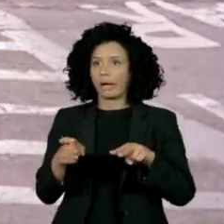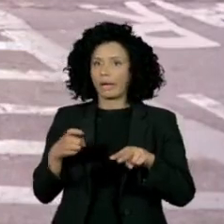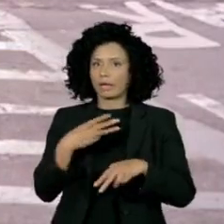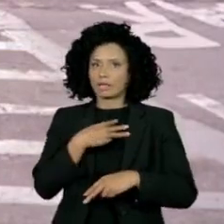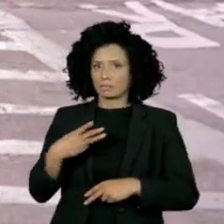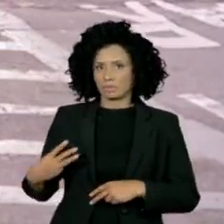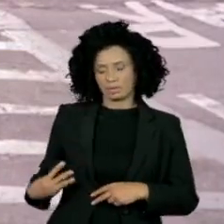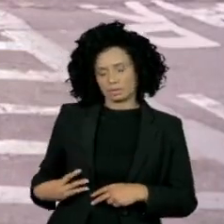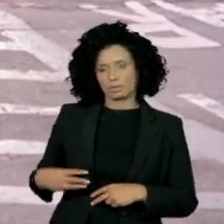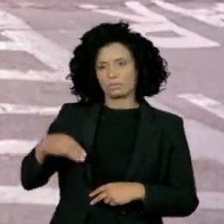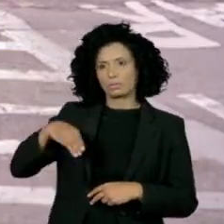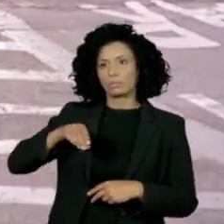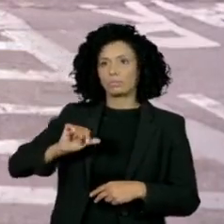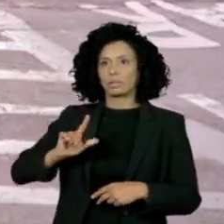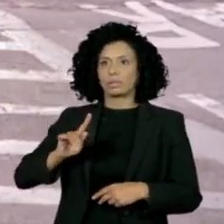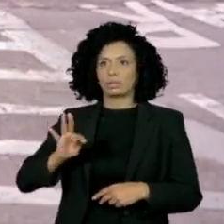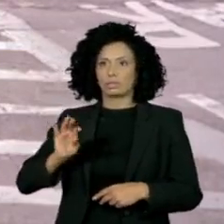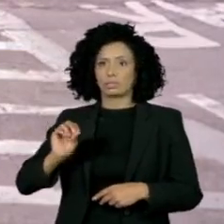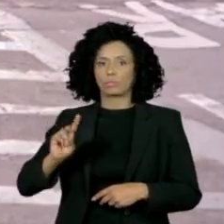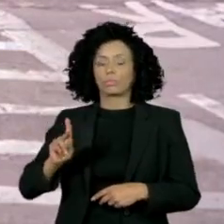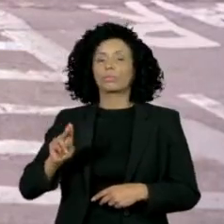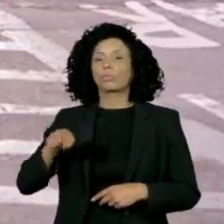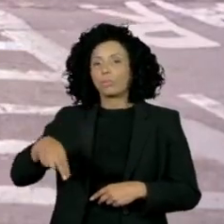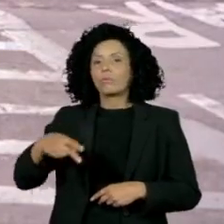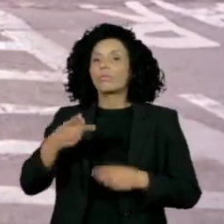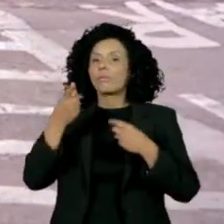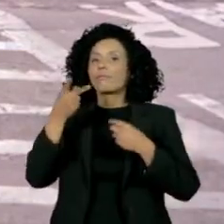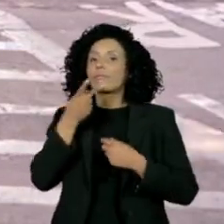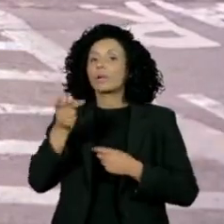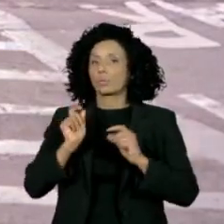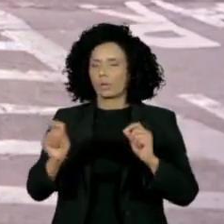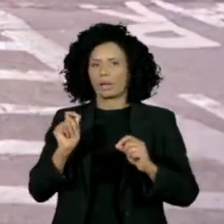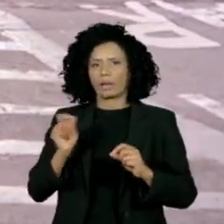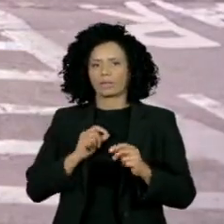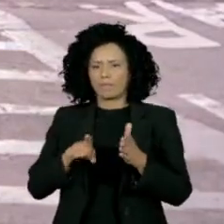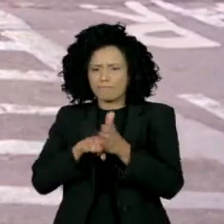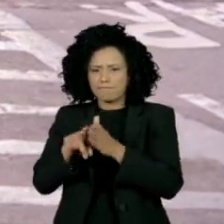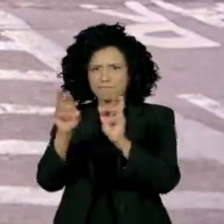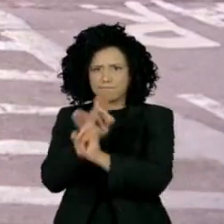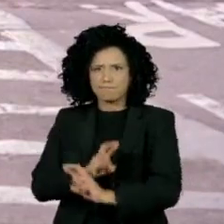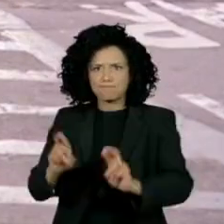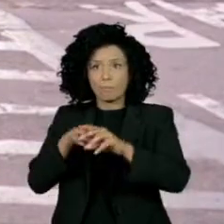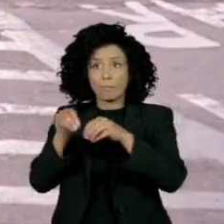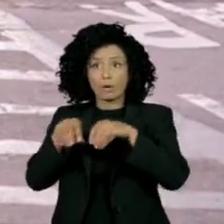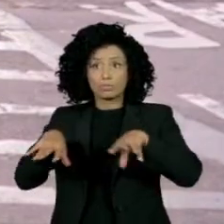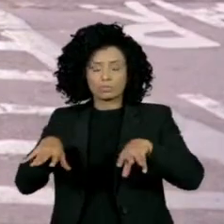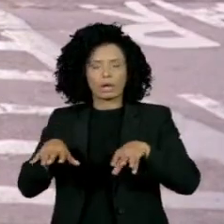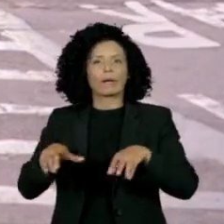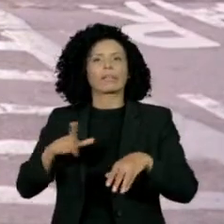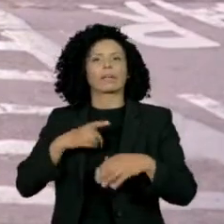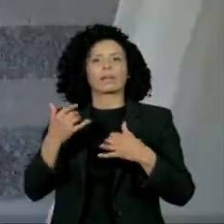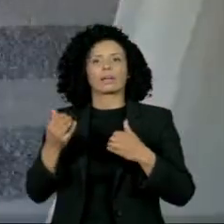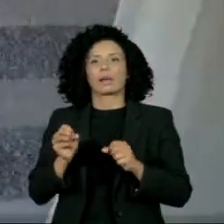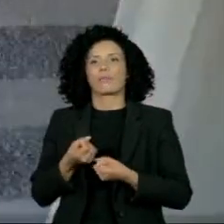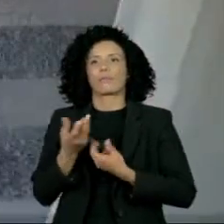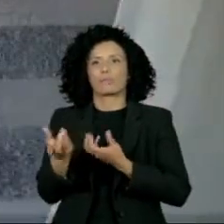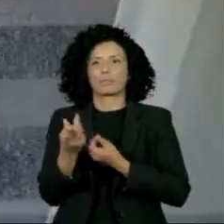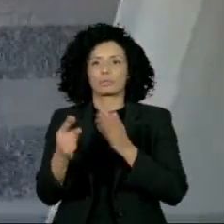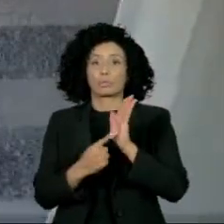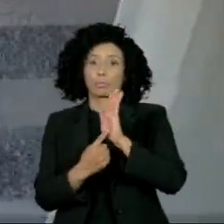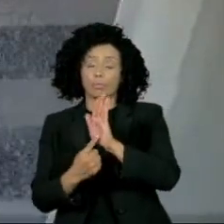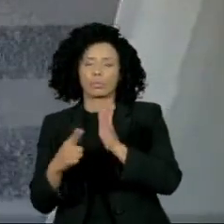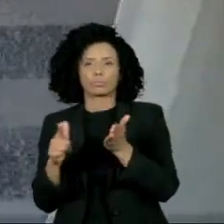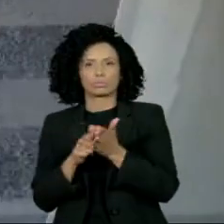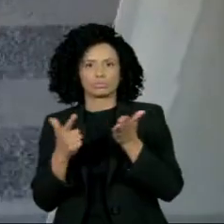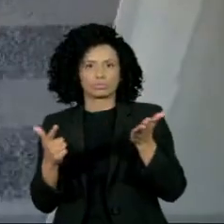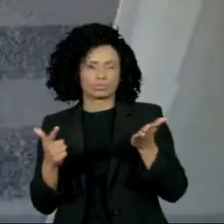que as investigações foram prejudicadas. Essa informação foi revelada pelo jornal Folha de São Paulo. De acordo com ele, os